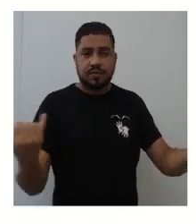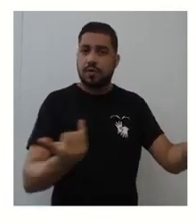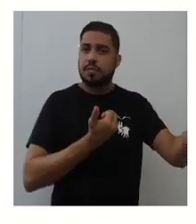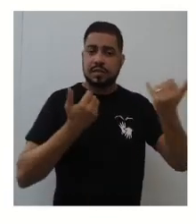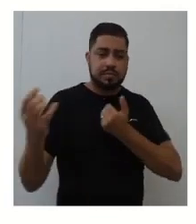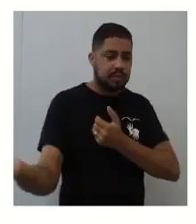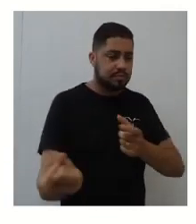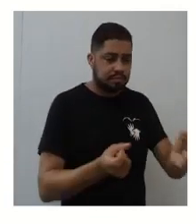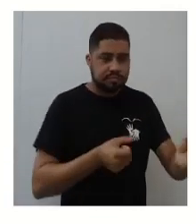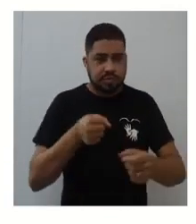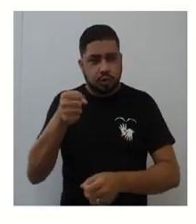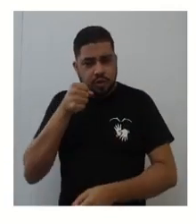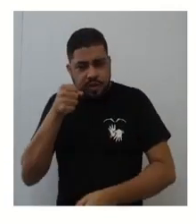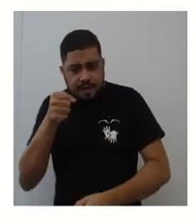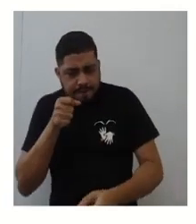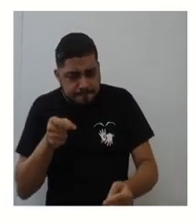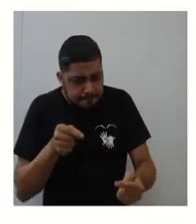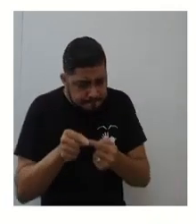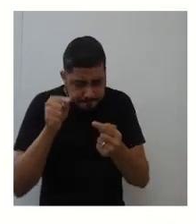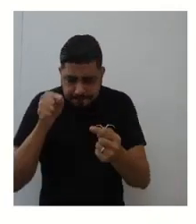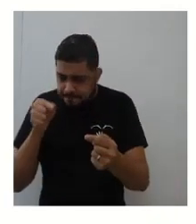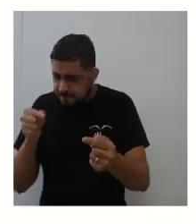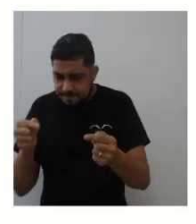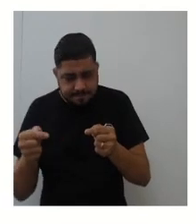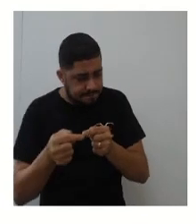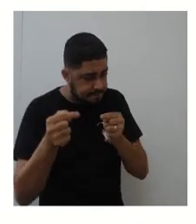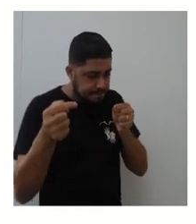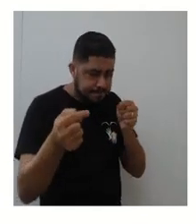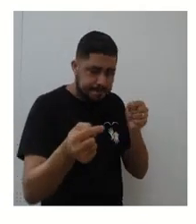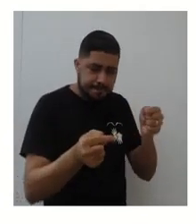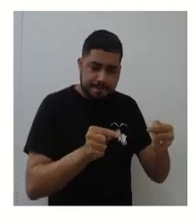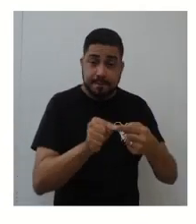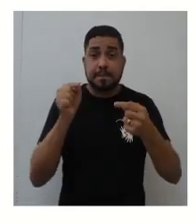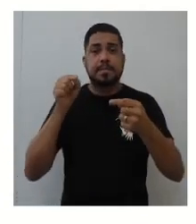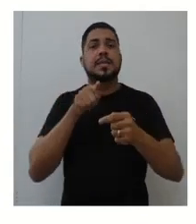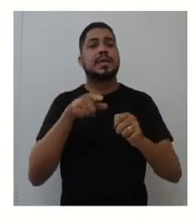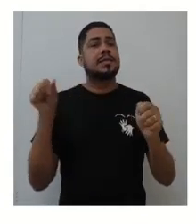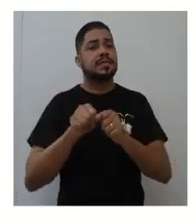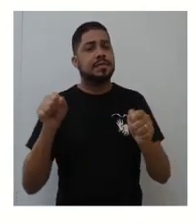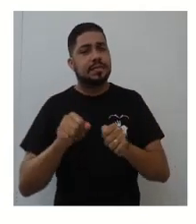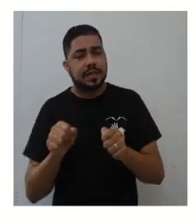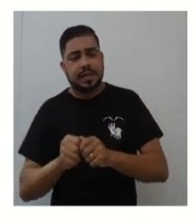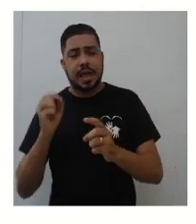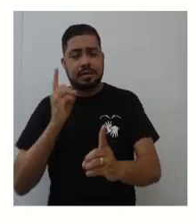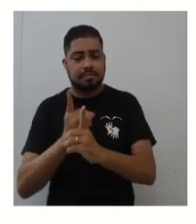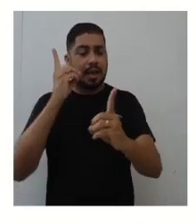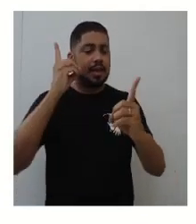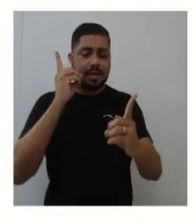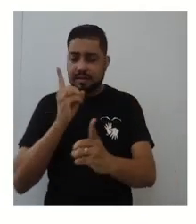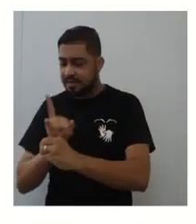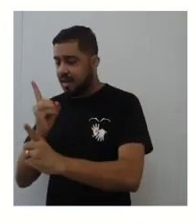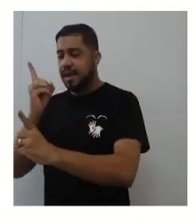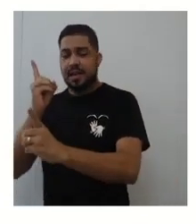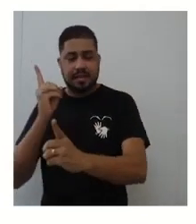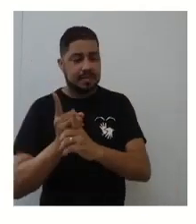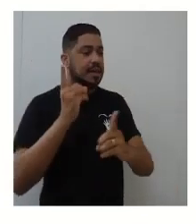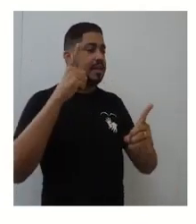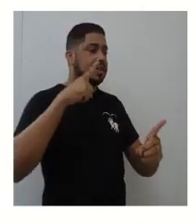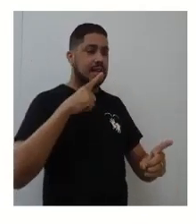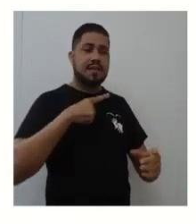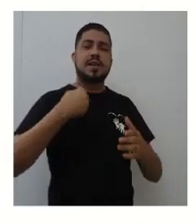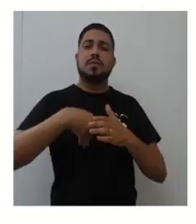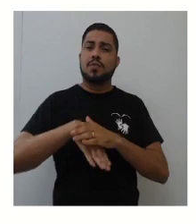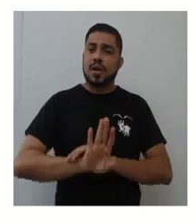faz novas conexões entre as informações. Essas conexões que são feitas e descobertas, que estavam lá